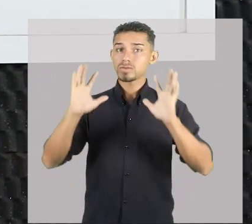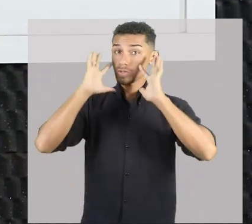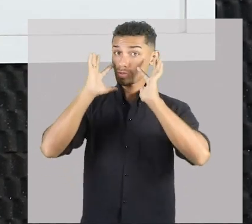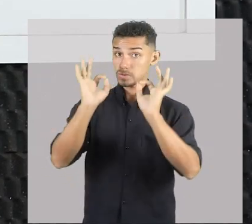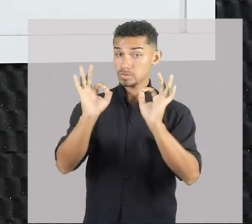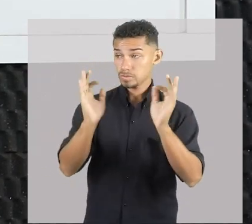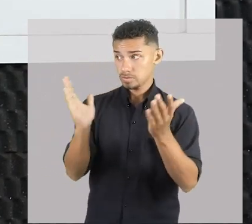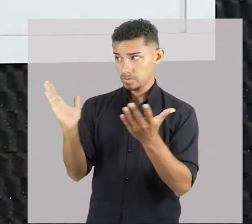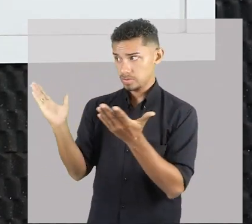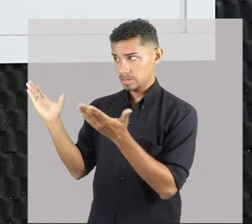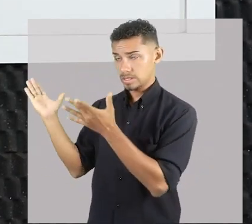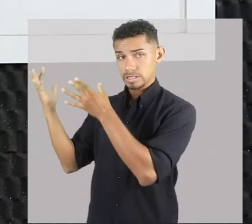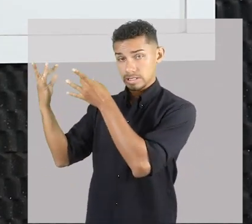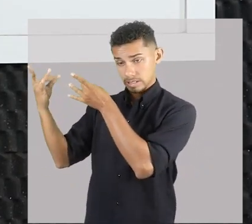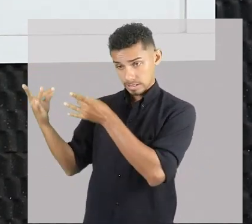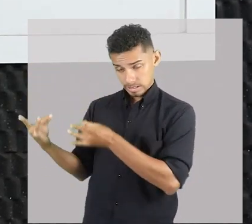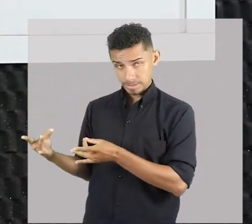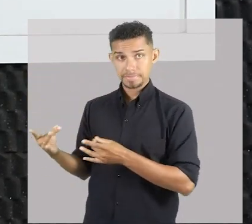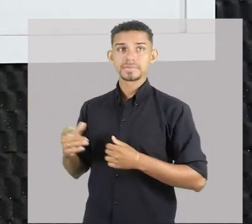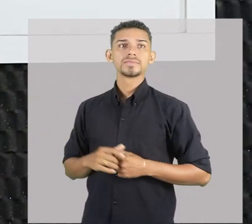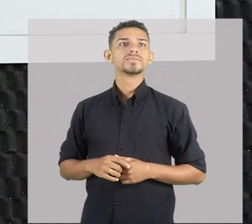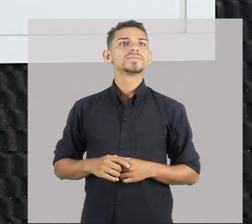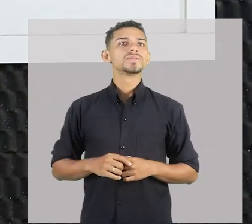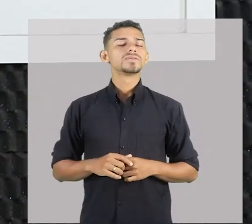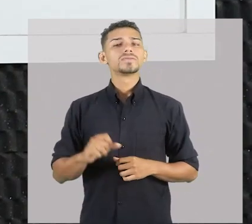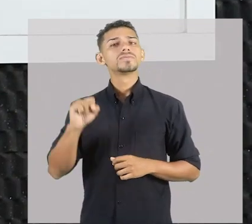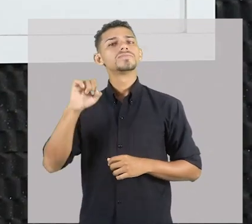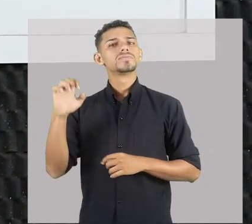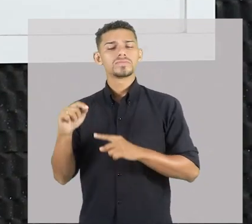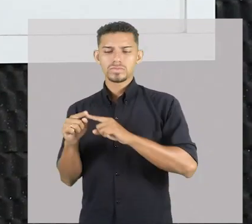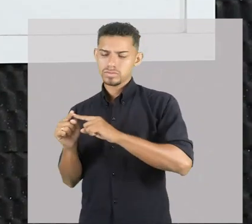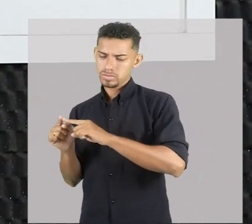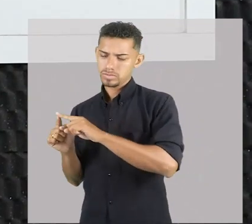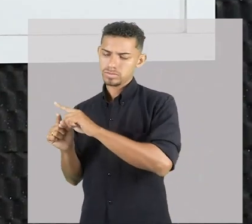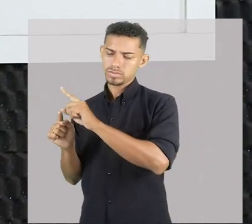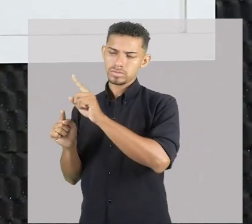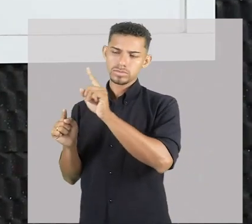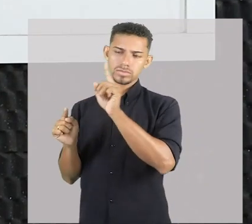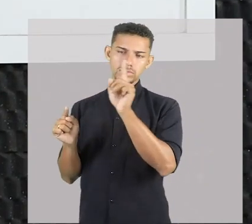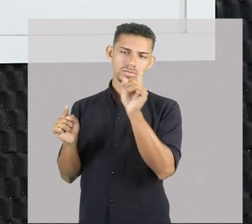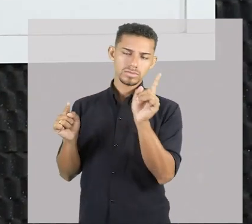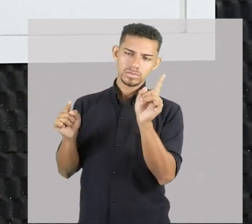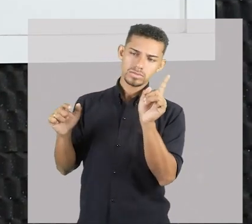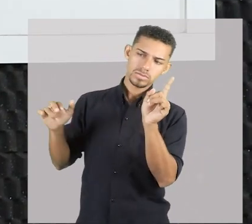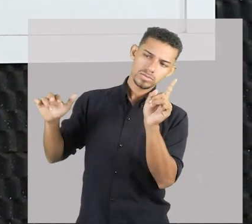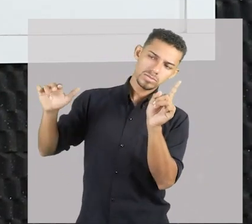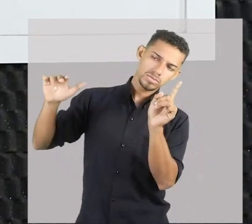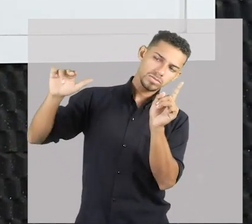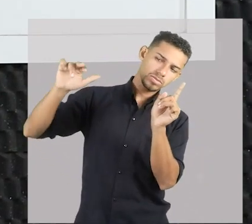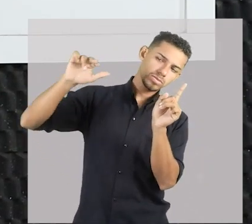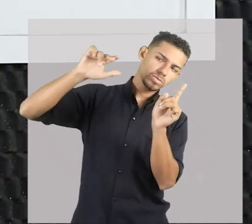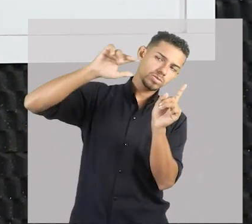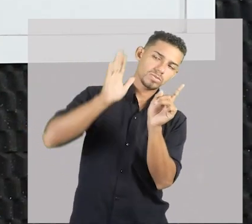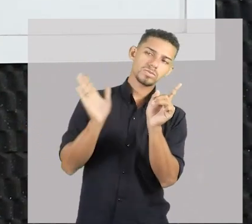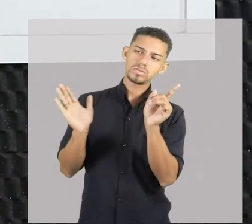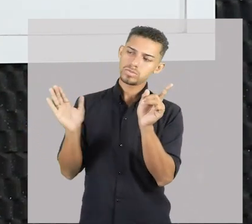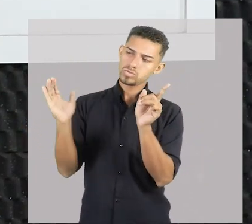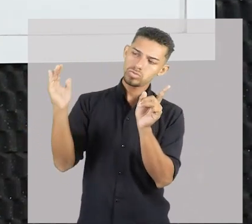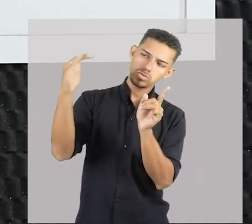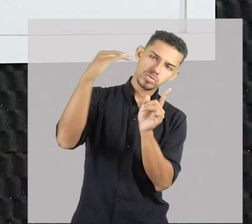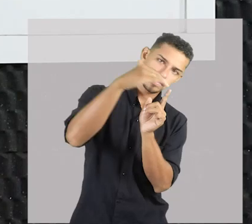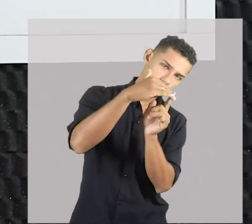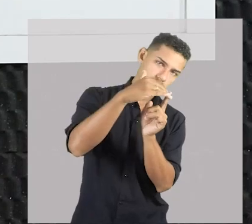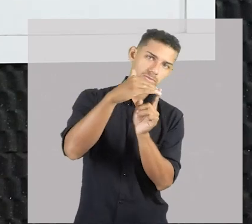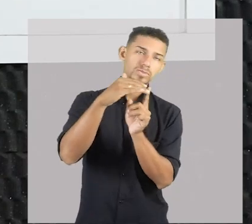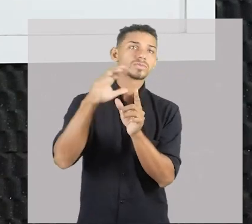atenção de vocês para esse detalhe. Quando o movimento for uma curva, gente, além do espaço